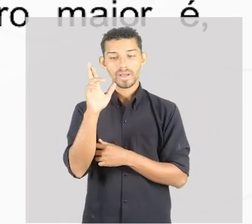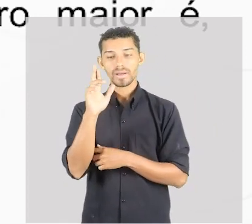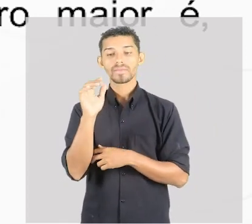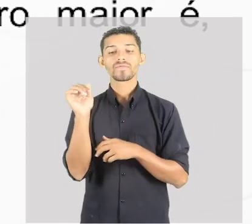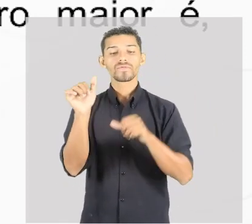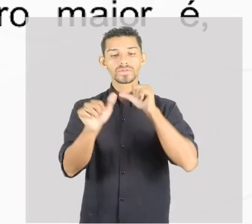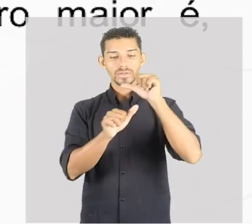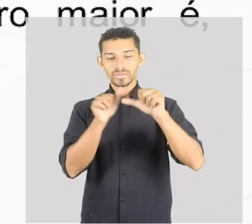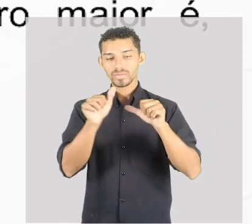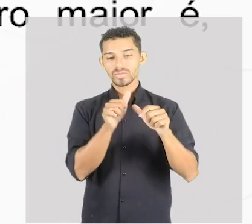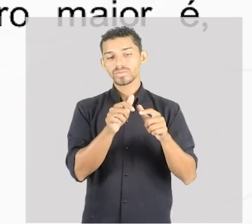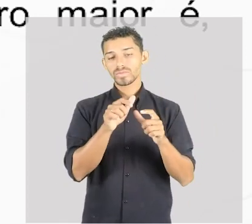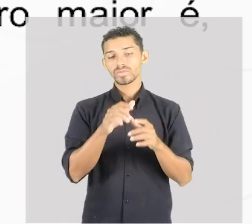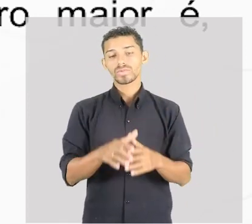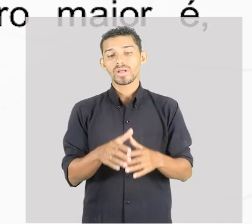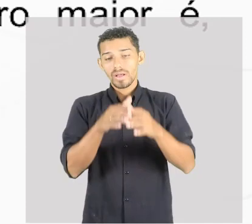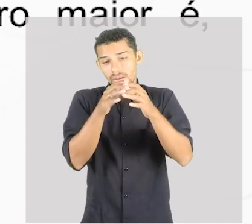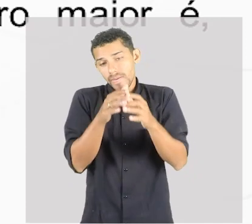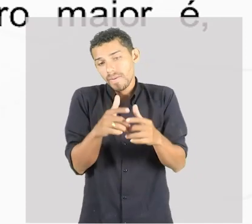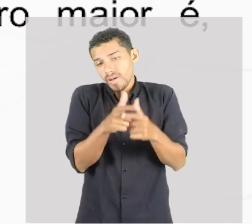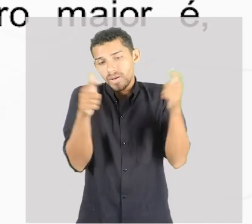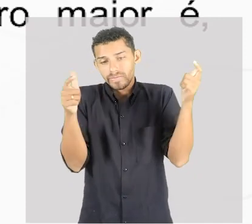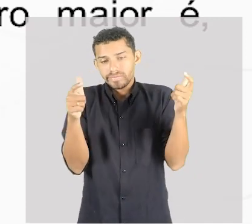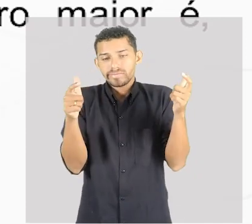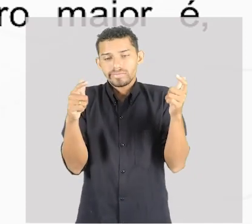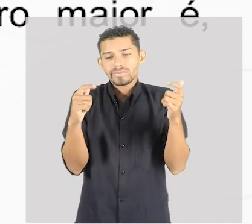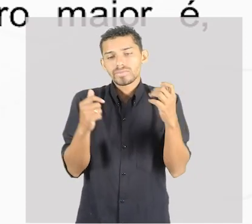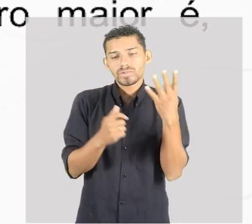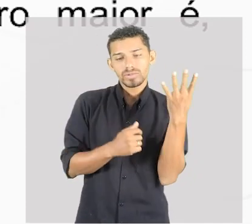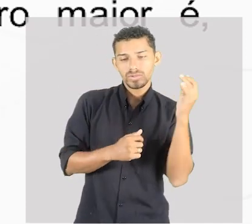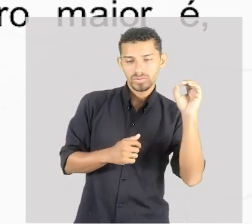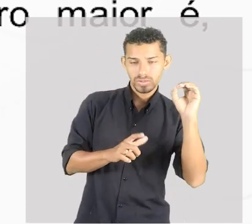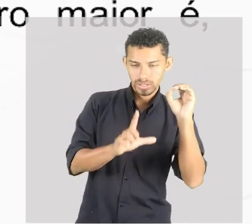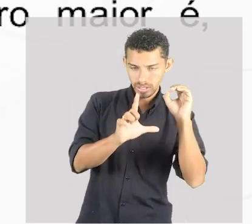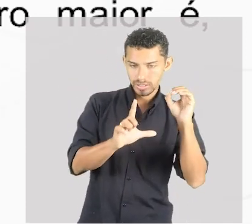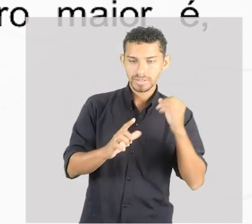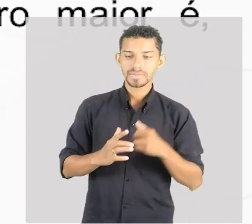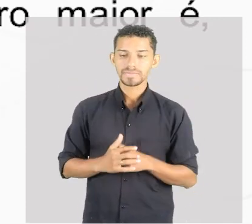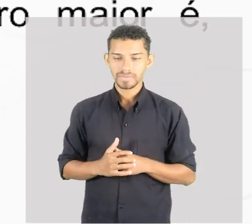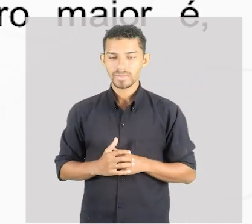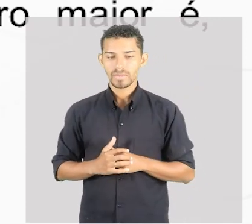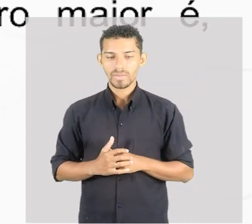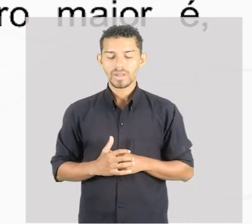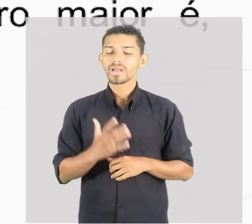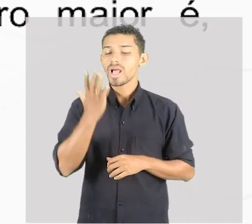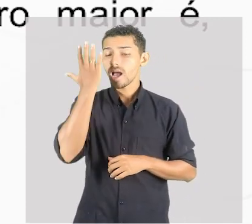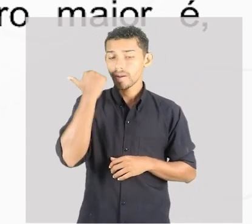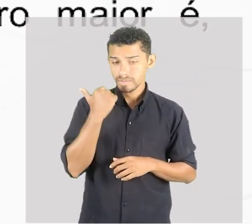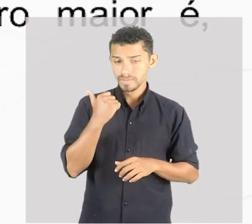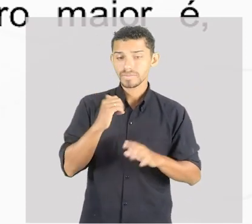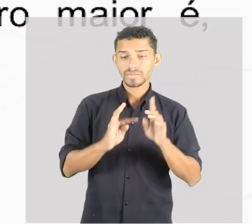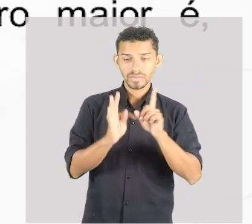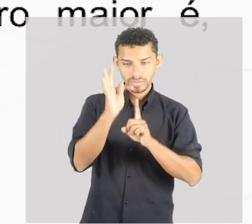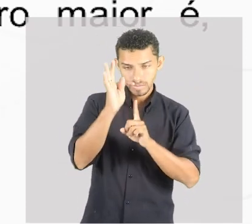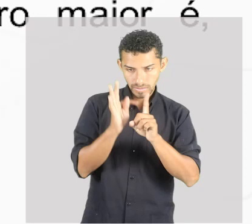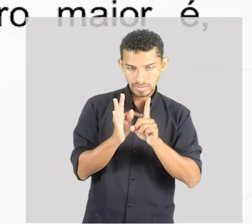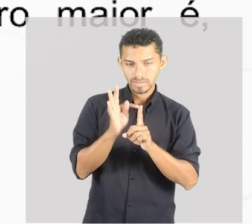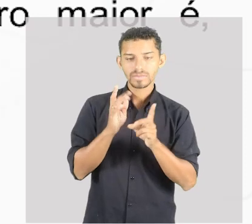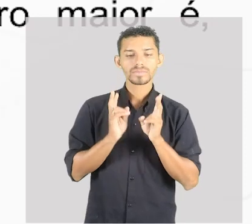maior de capacidade igual a 40 L sabendo que a temperatura manteve-se